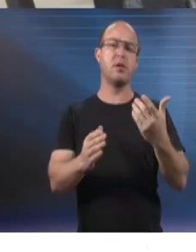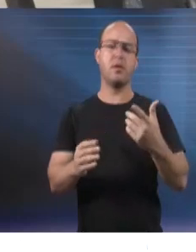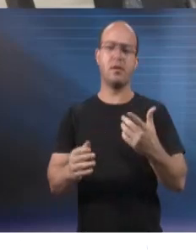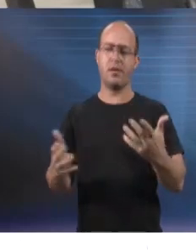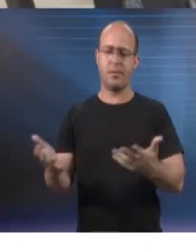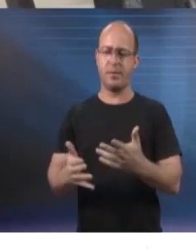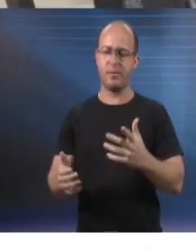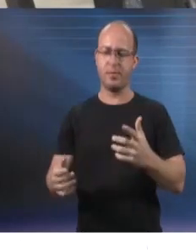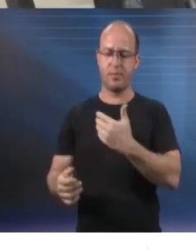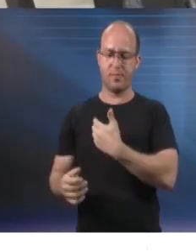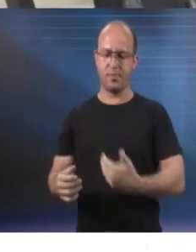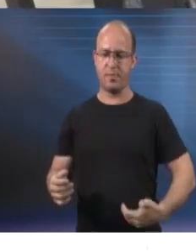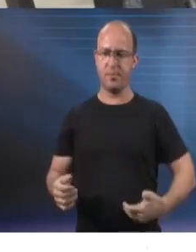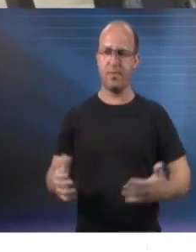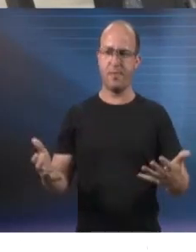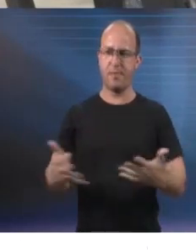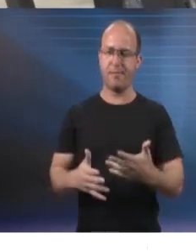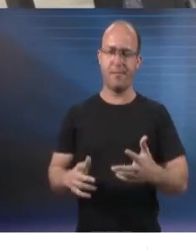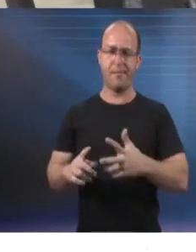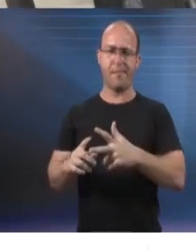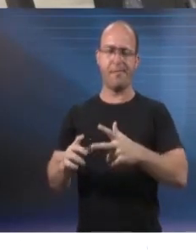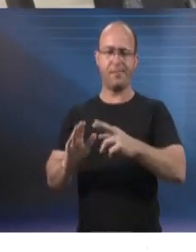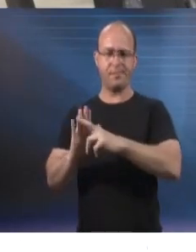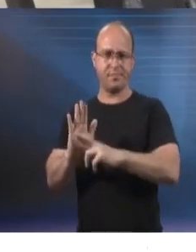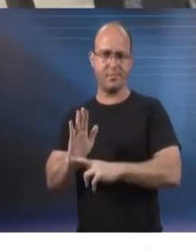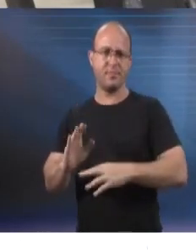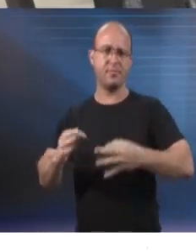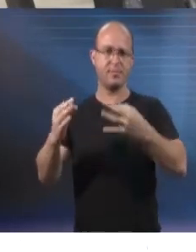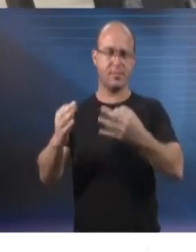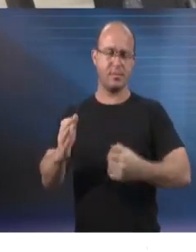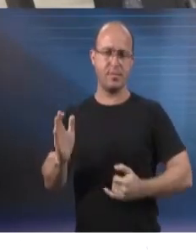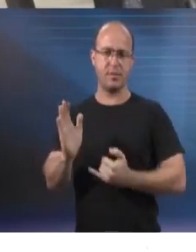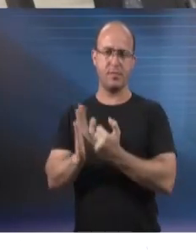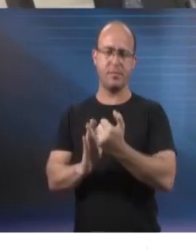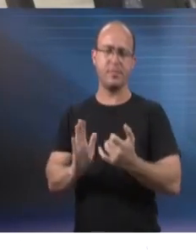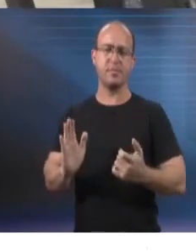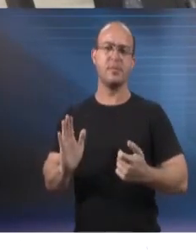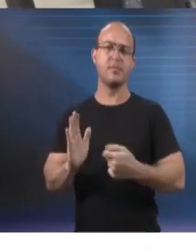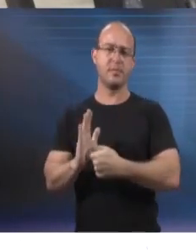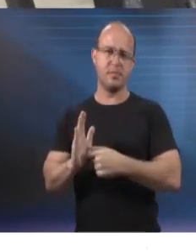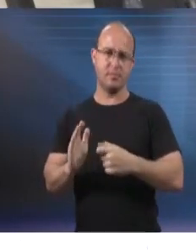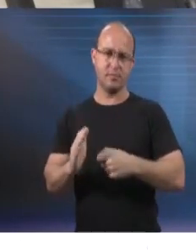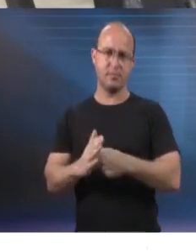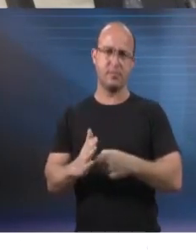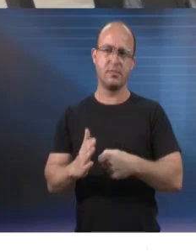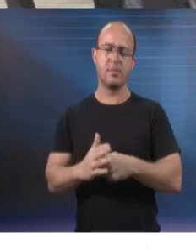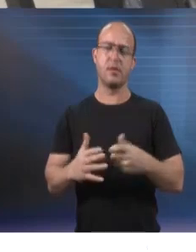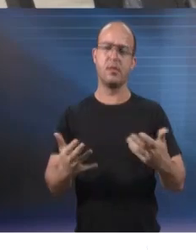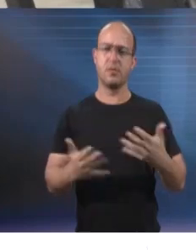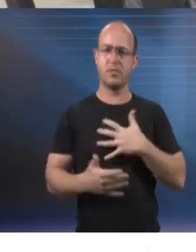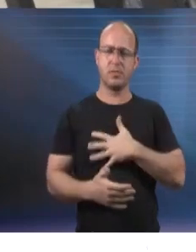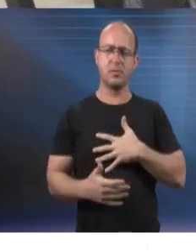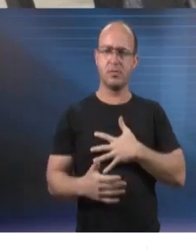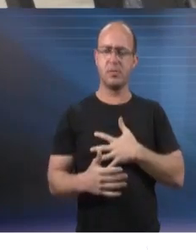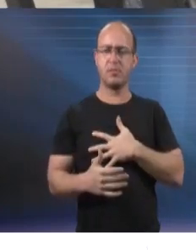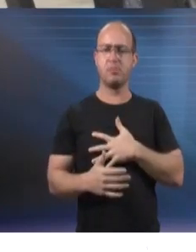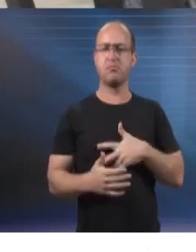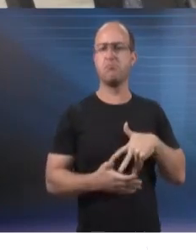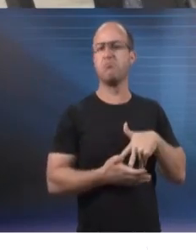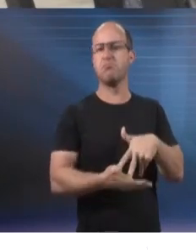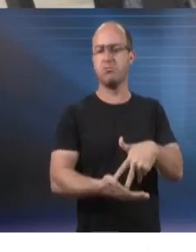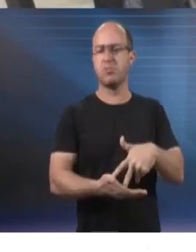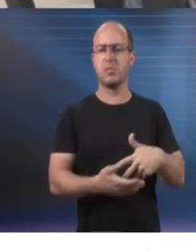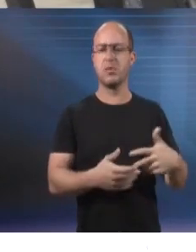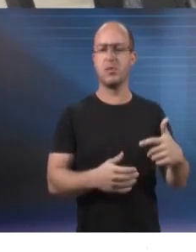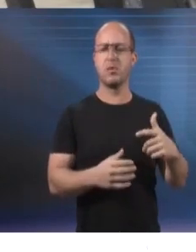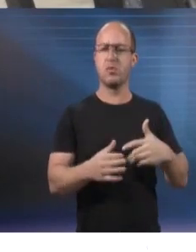vamos agora, o governo vai regulamentar para cobrar imposto dele. Então, senhor presidente, quero aqui reforçar nosso posicionamento contra